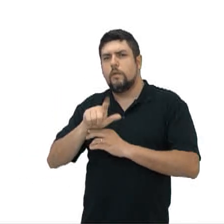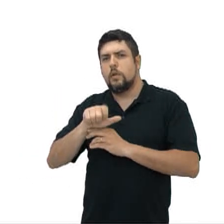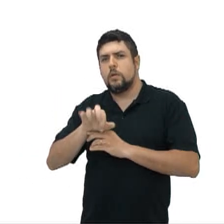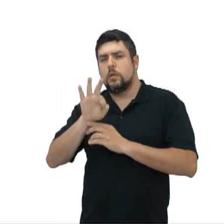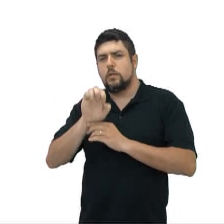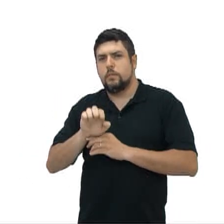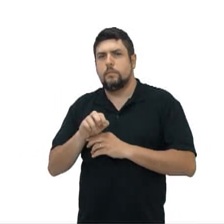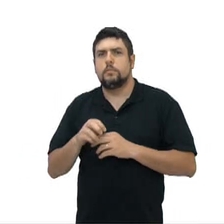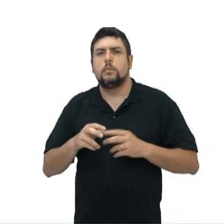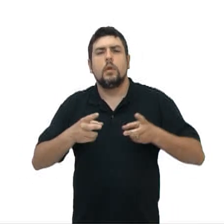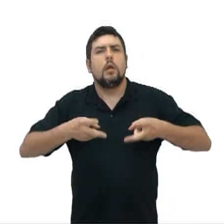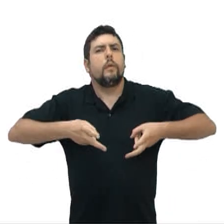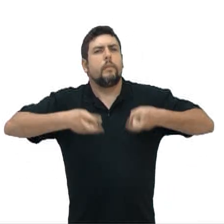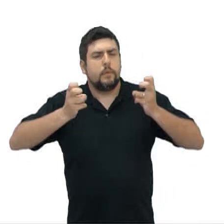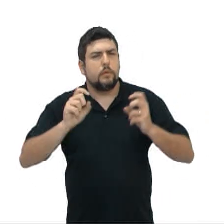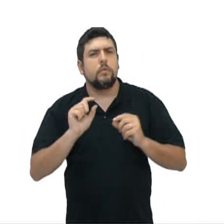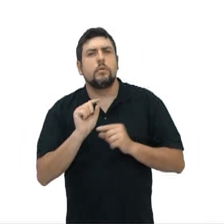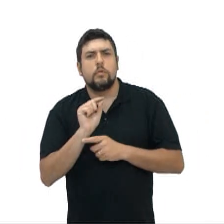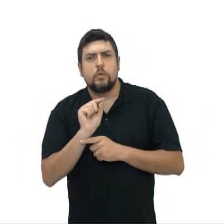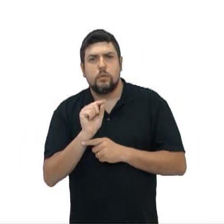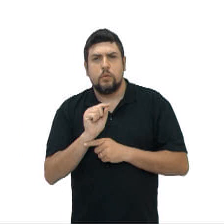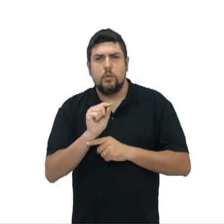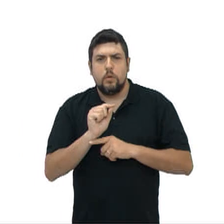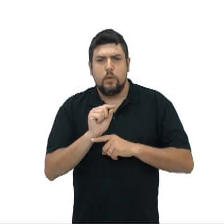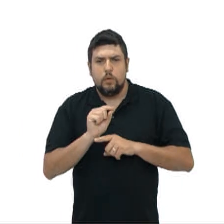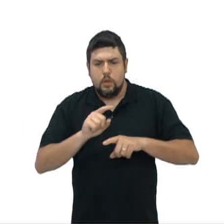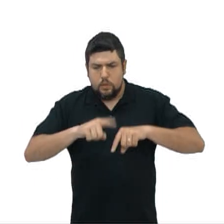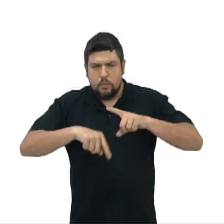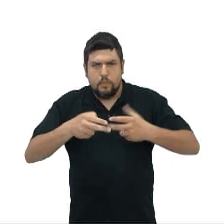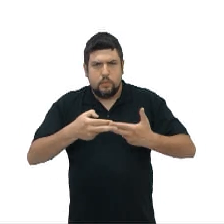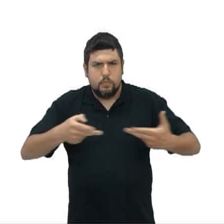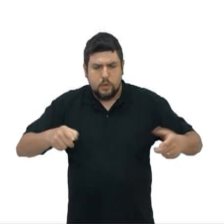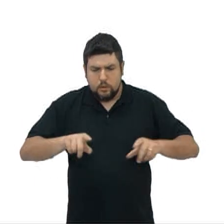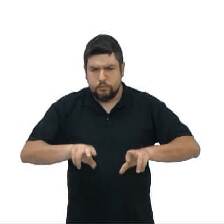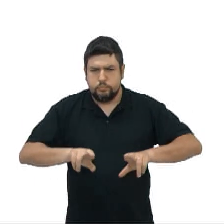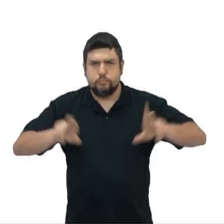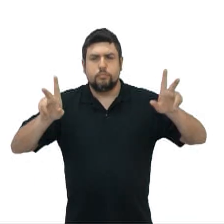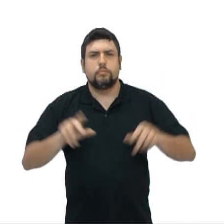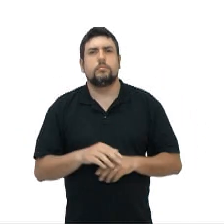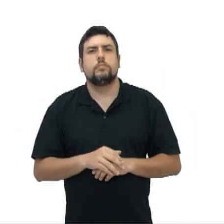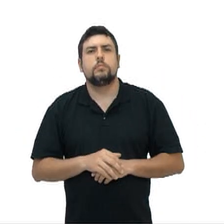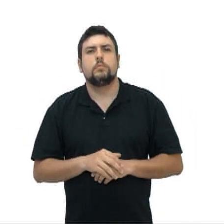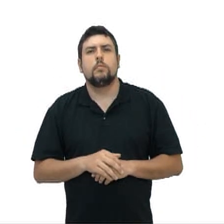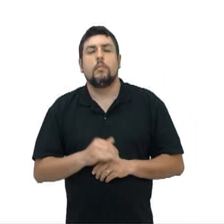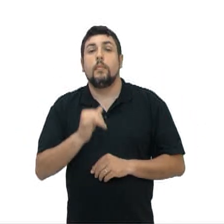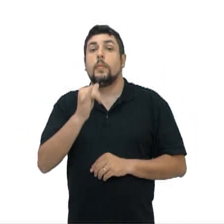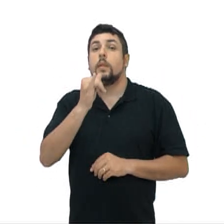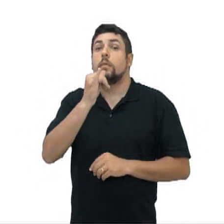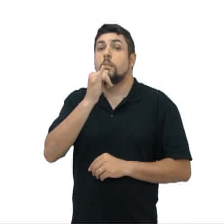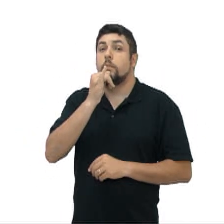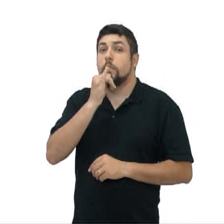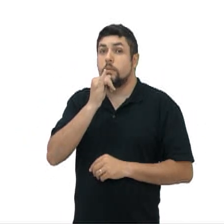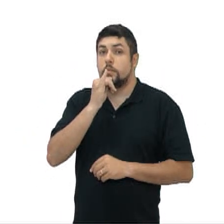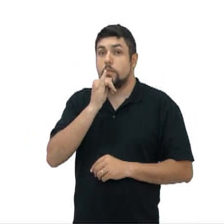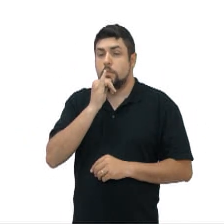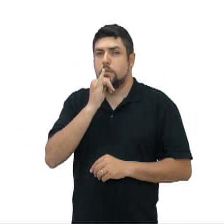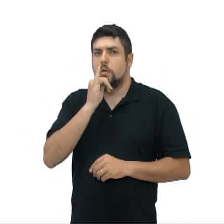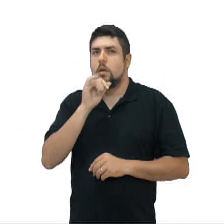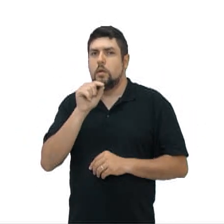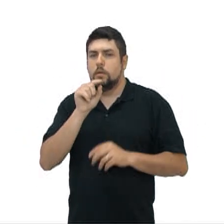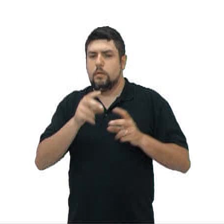grandes diferenças entre esses materiais. Um exemplo que mostra a grande diversidade